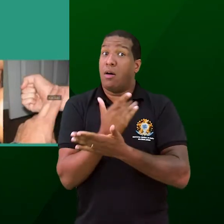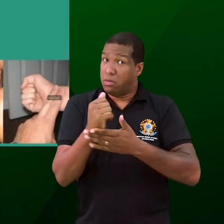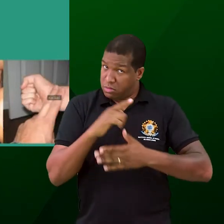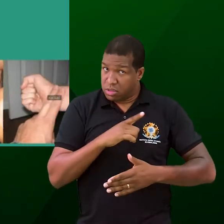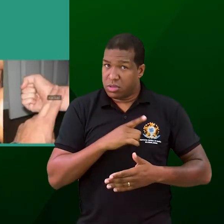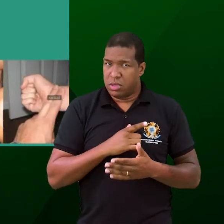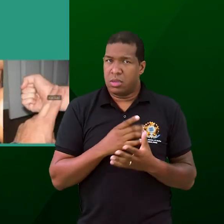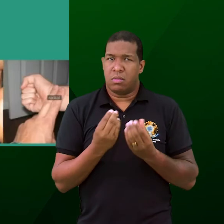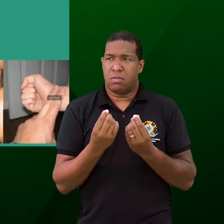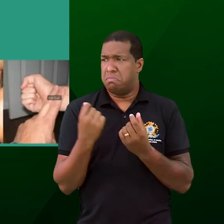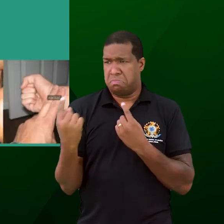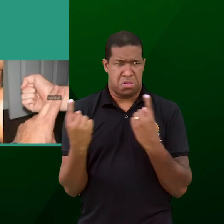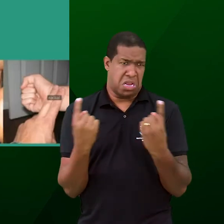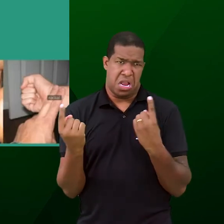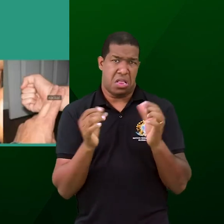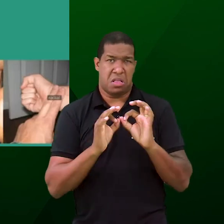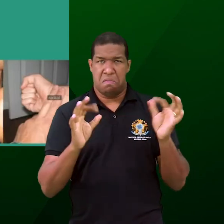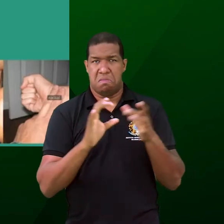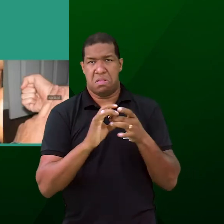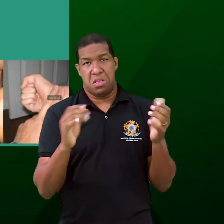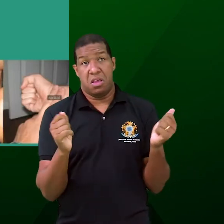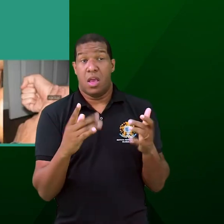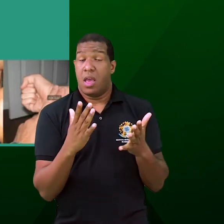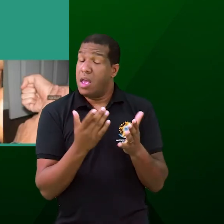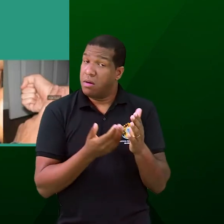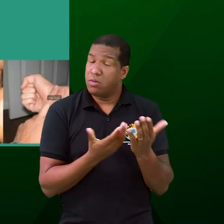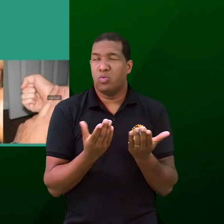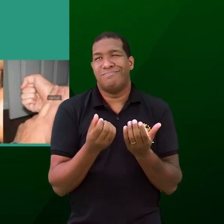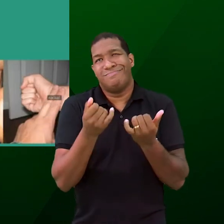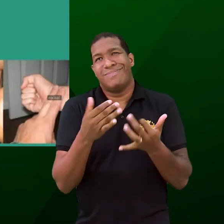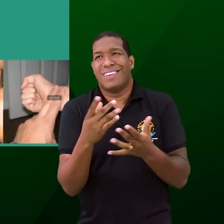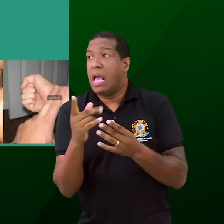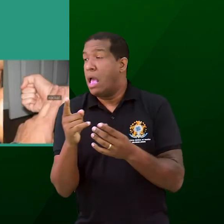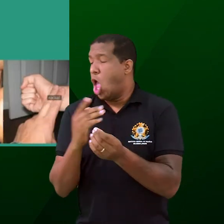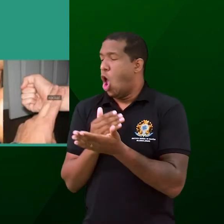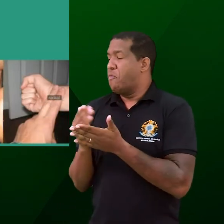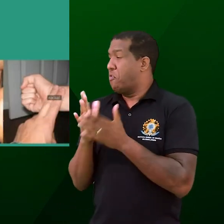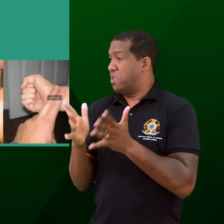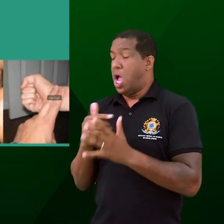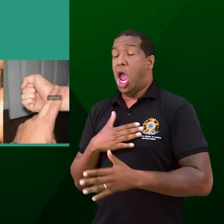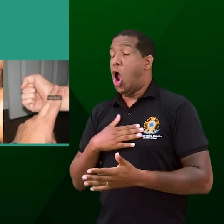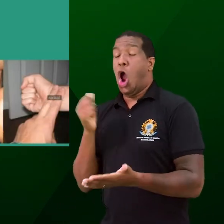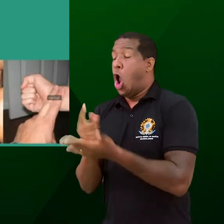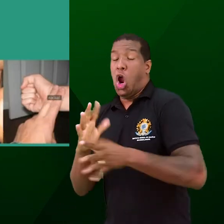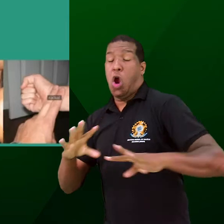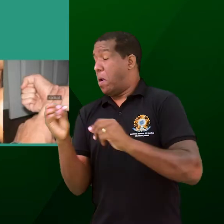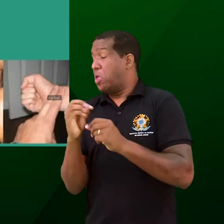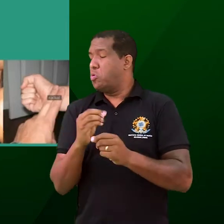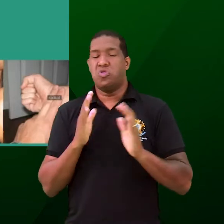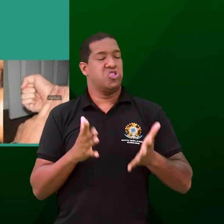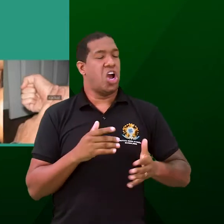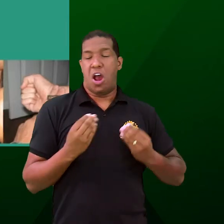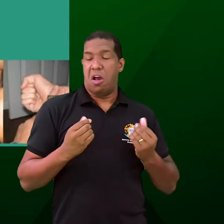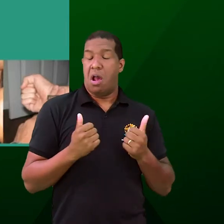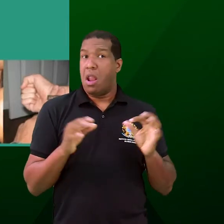hoje? Quantas repetições desses tiros que a gente fala é corridas rápidas, que a gente faz normalmente na pista,